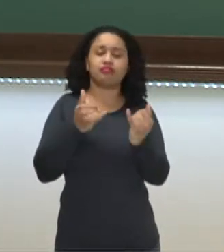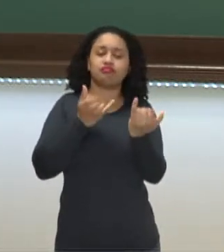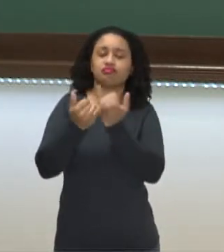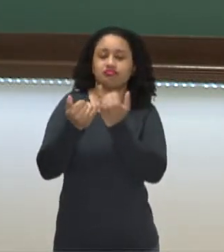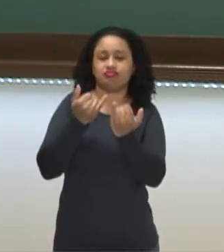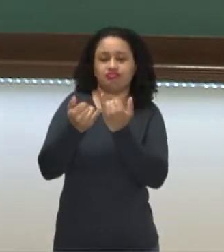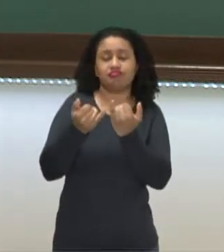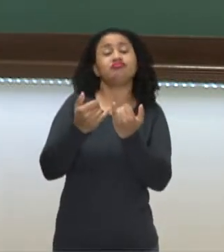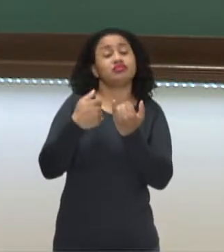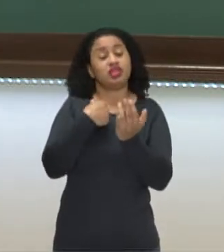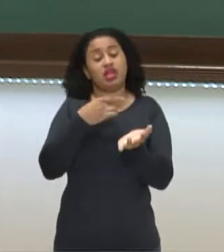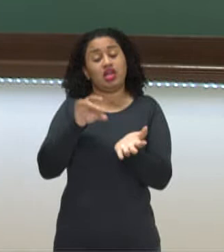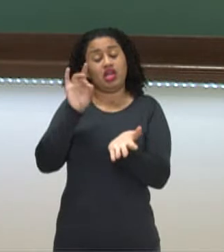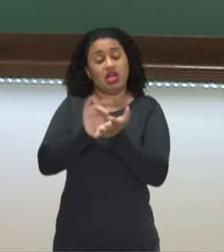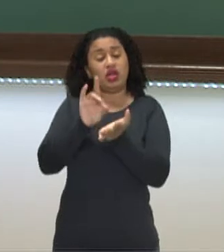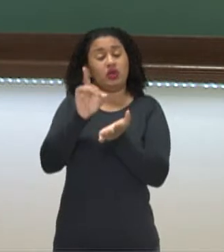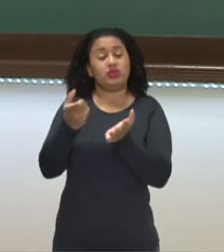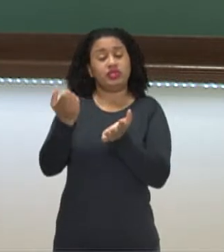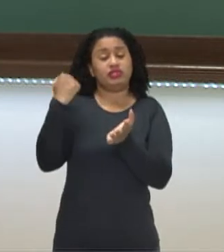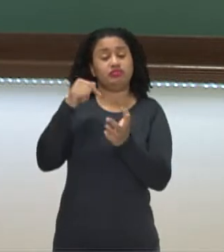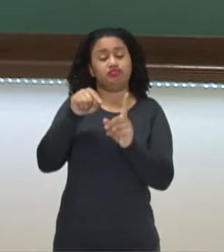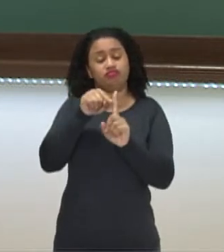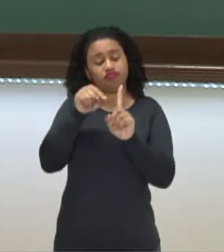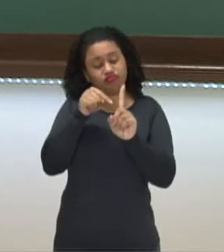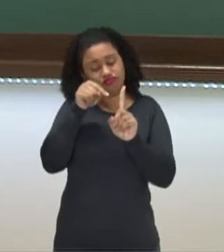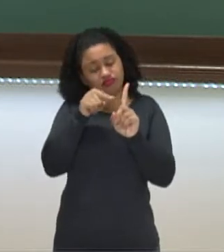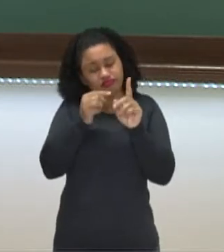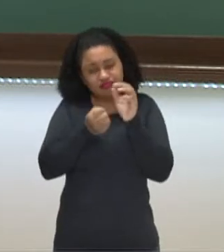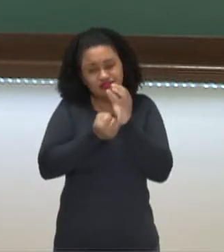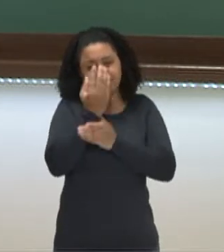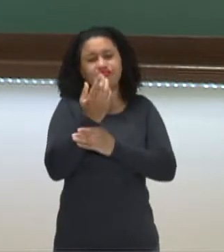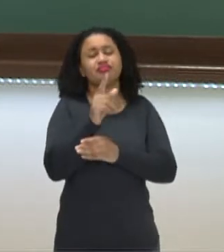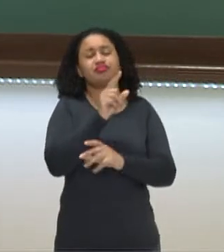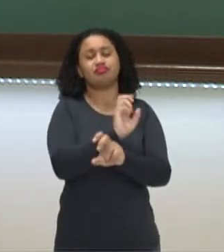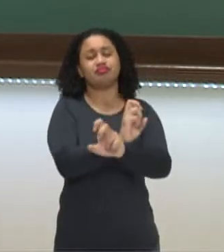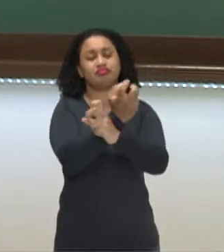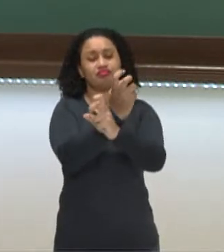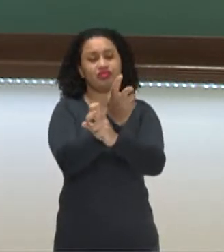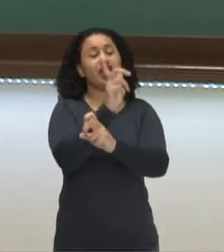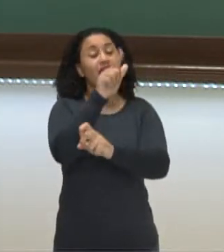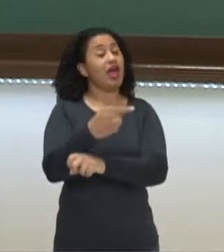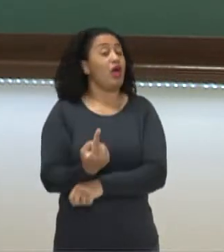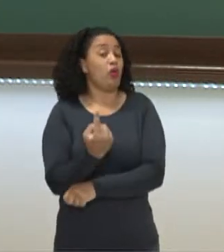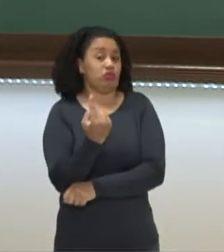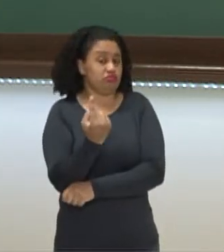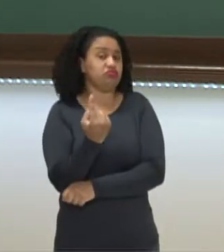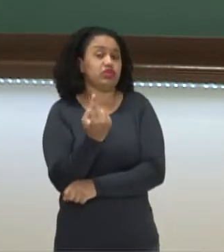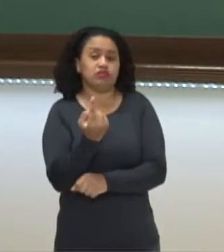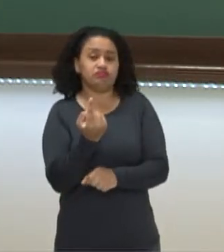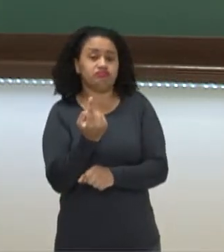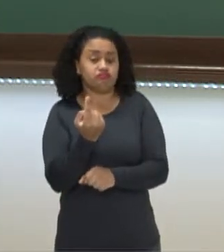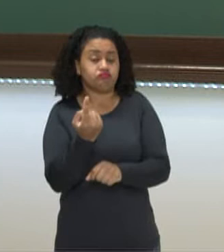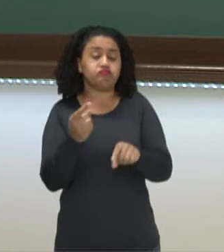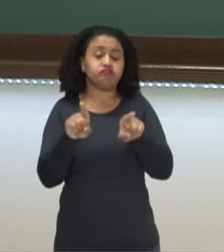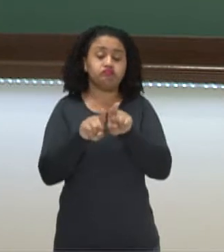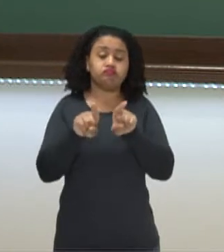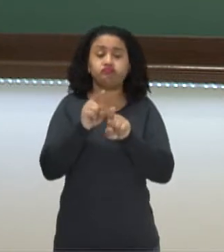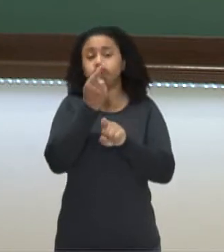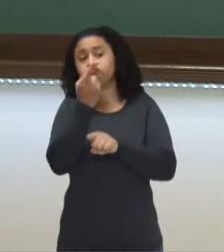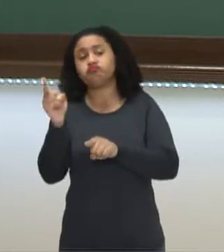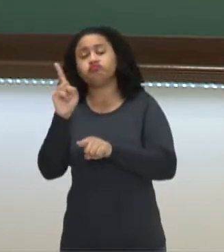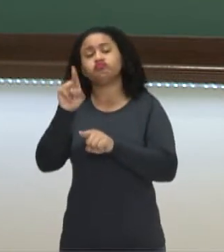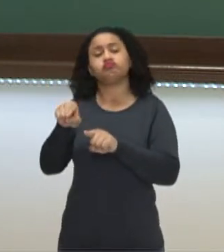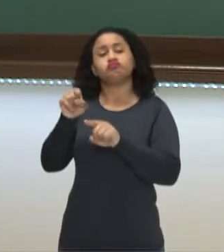semelhante, a origem embrionária, a formação desses ossos é a mesma, né? E outro ponto